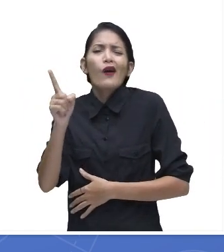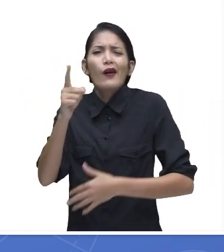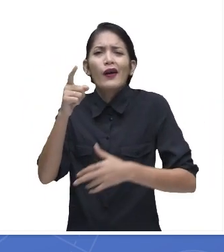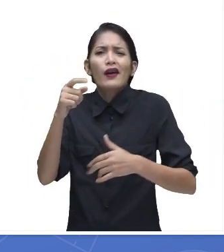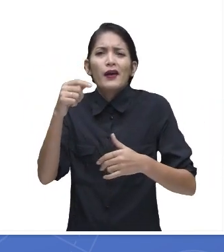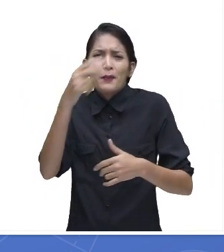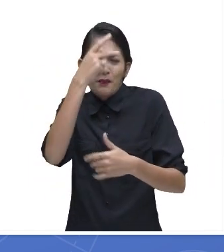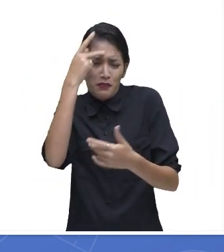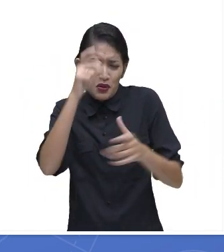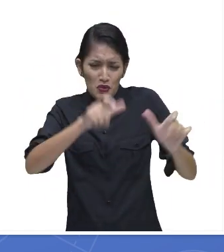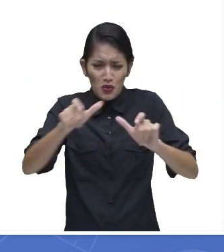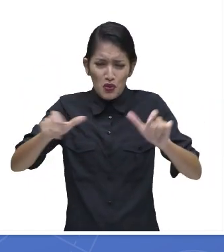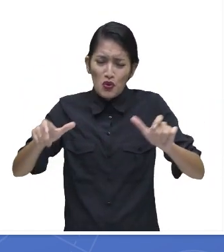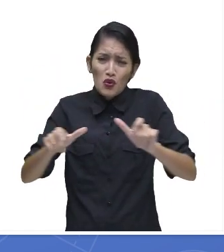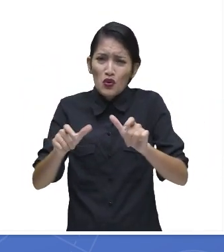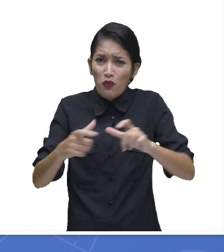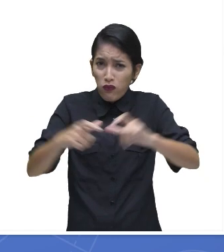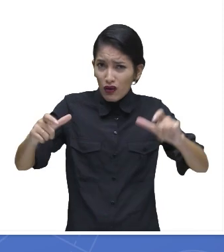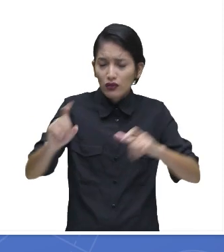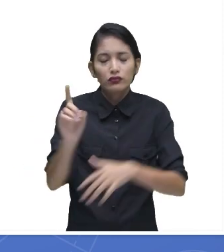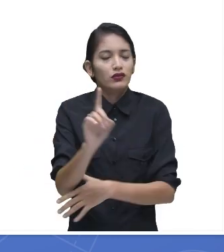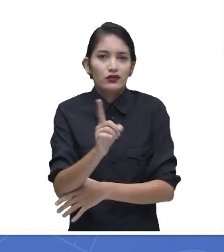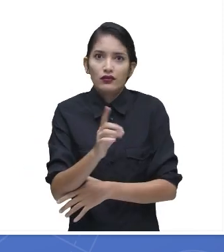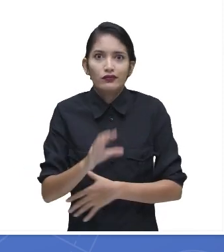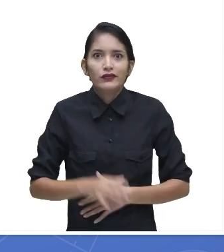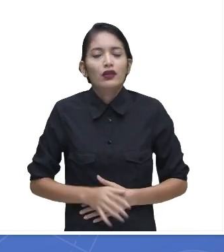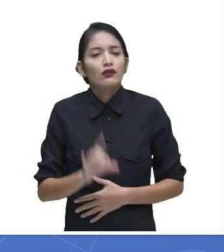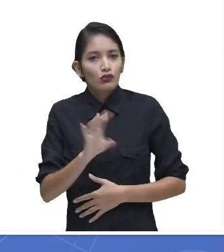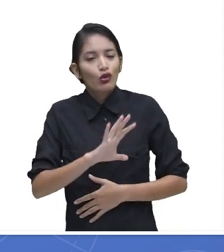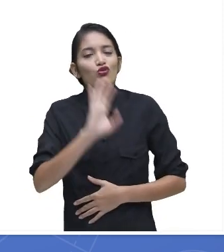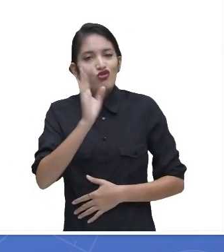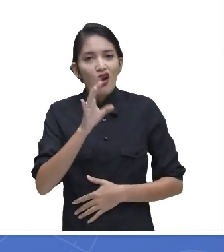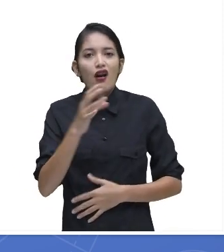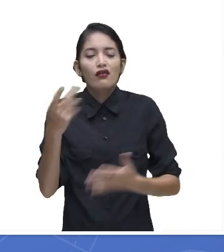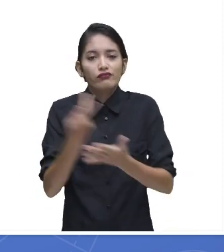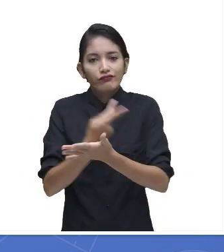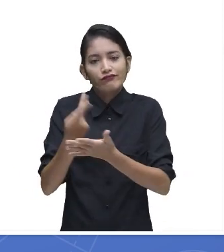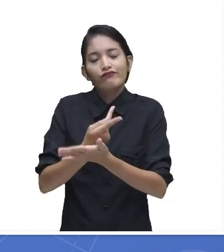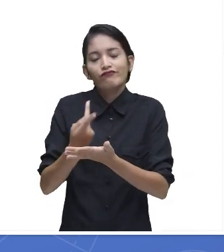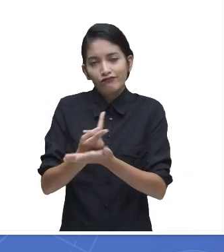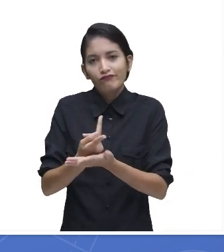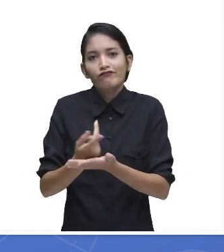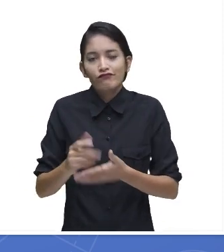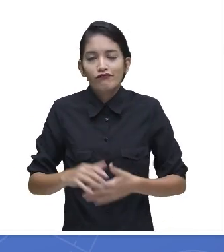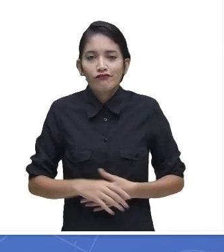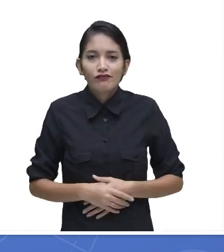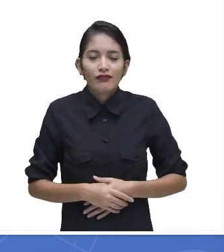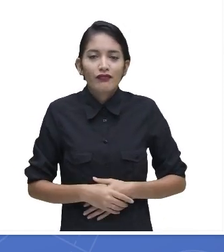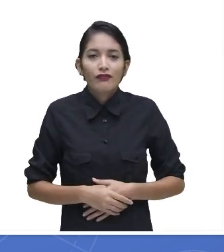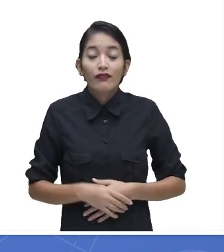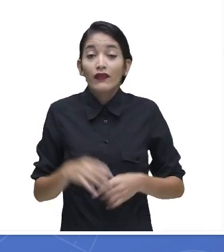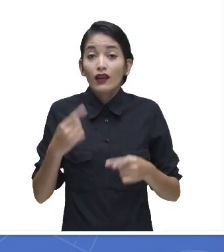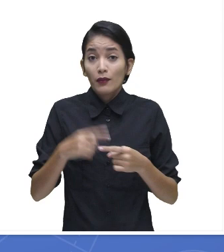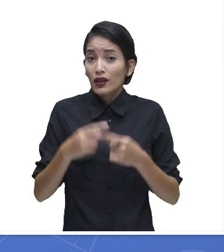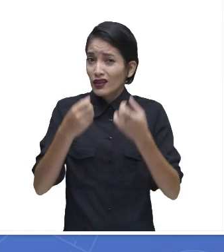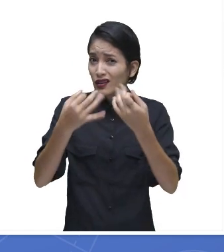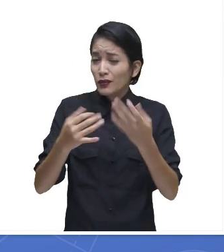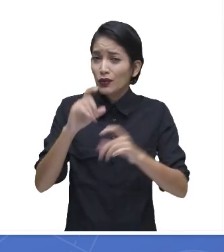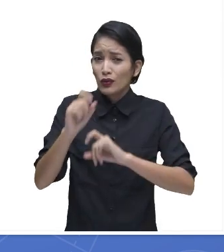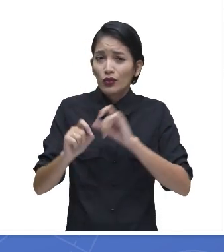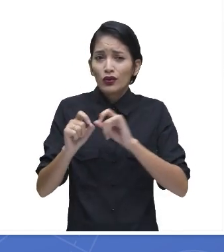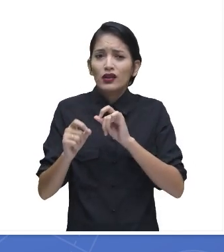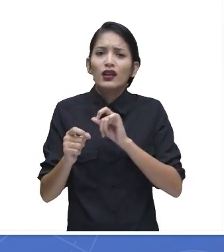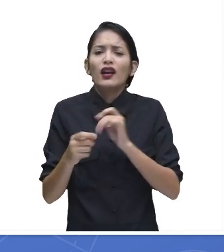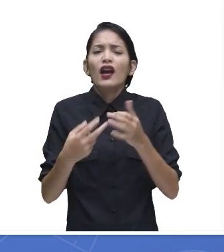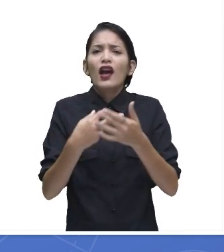tão grandes quanto as de outros países. Nada a ver, só aí a questão já está incorreta, né? Porque está dizendo que elas são fragmentadas em